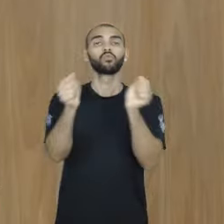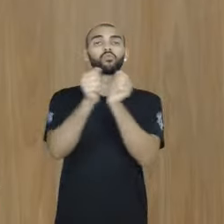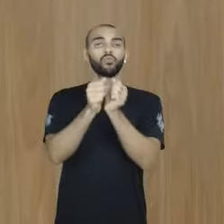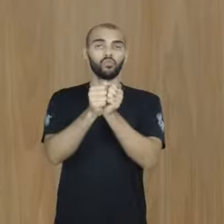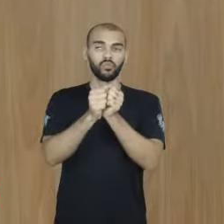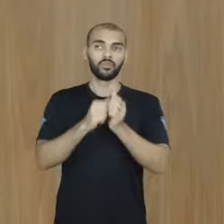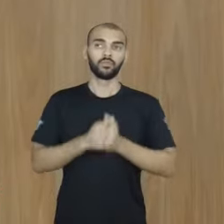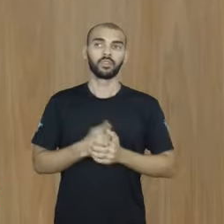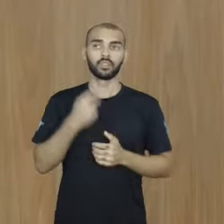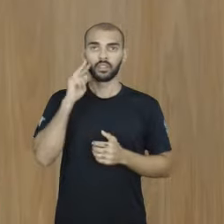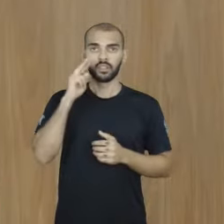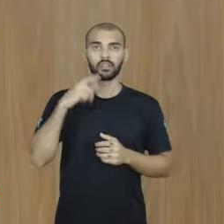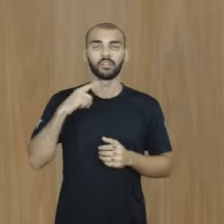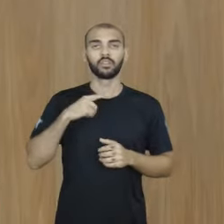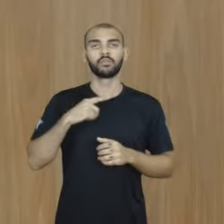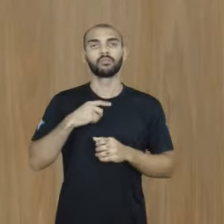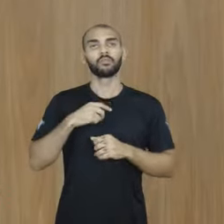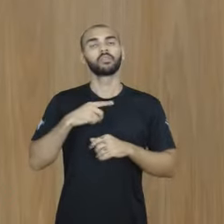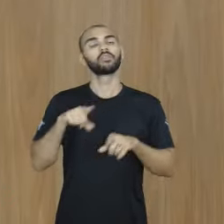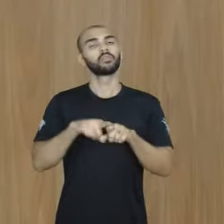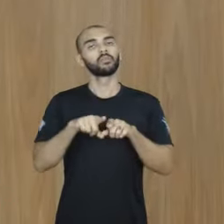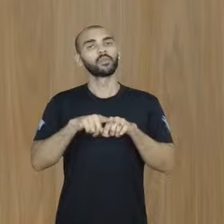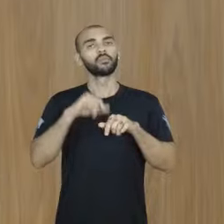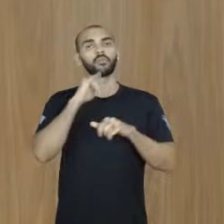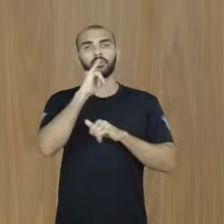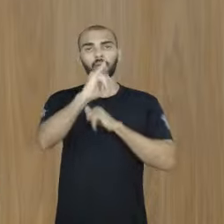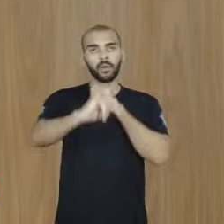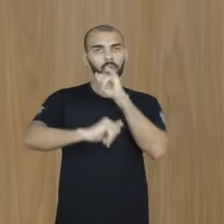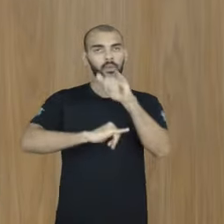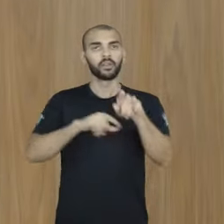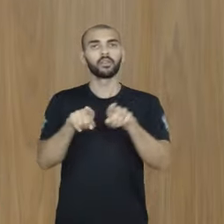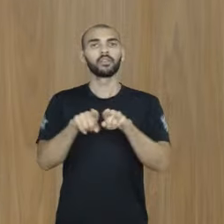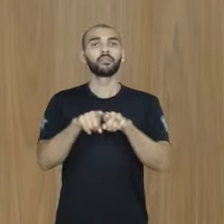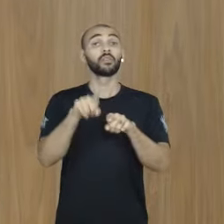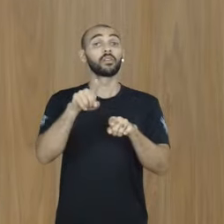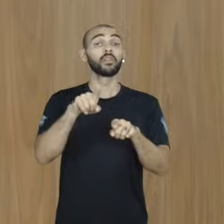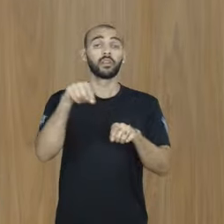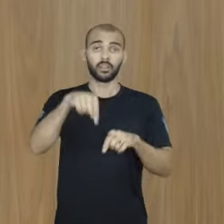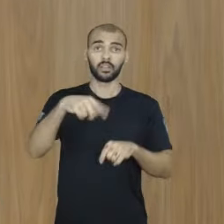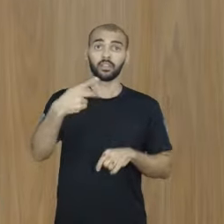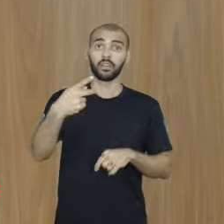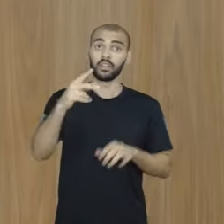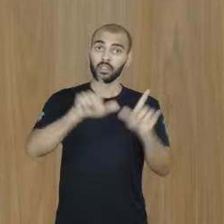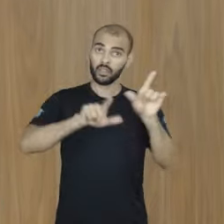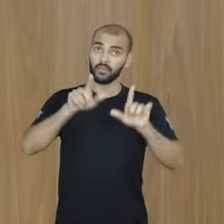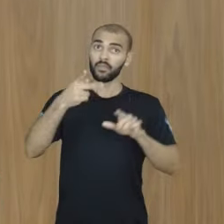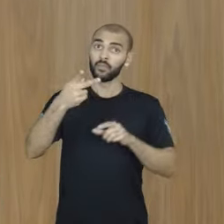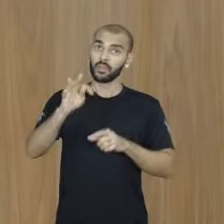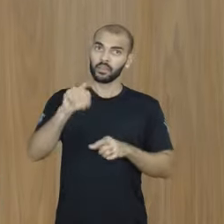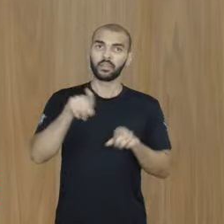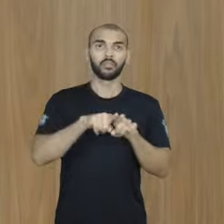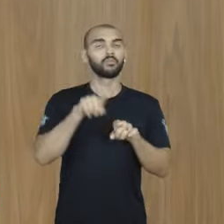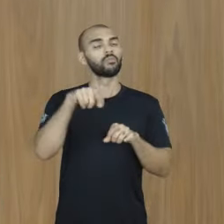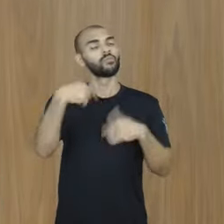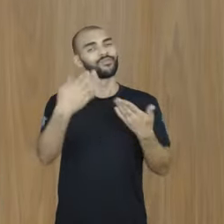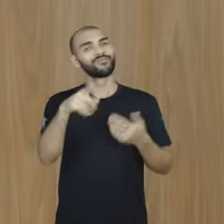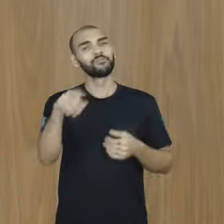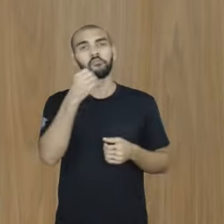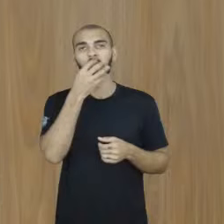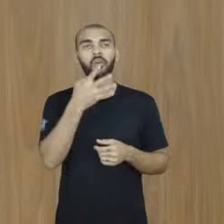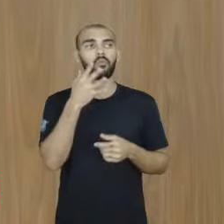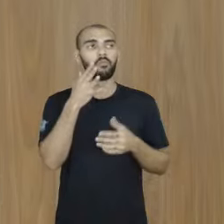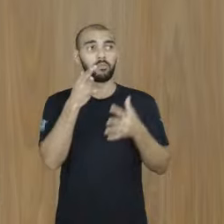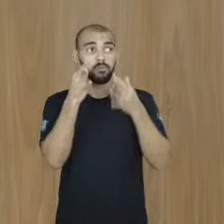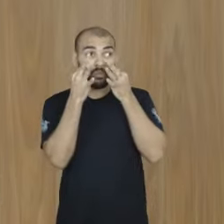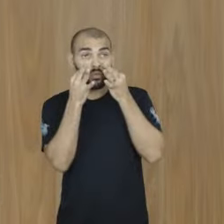bilateral Brasil-França aqui na TVPT. Então você continue aqui ligadinho na nossa programação. Fiquem conectados com a gente ao longo